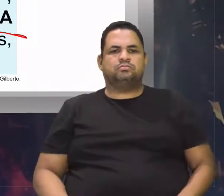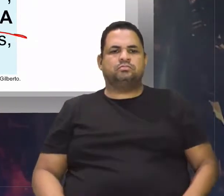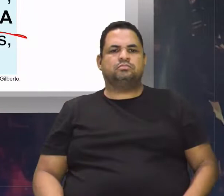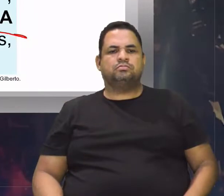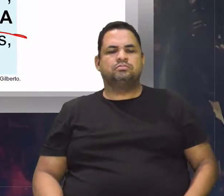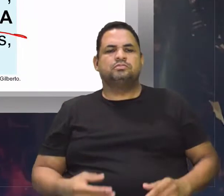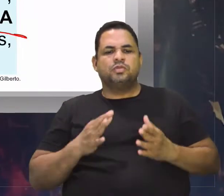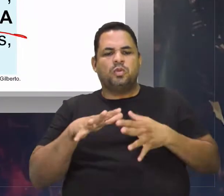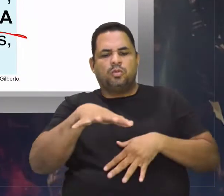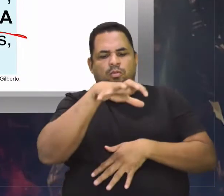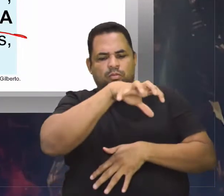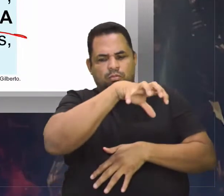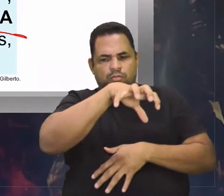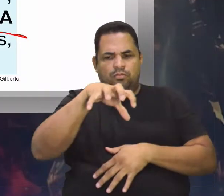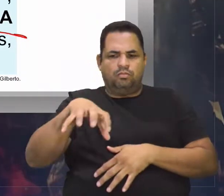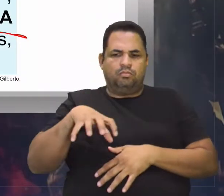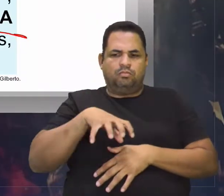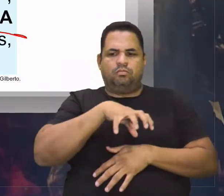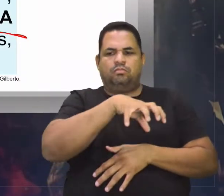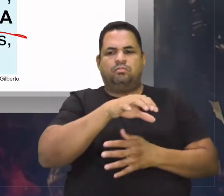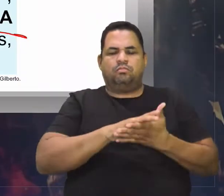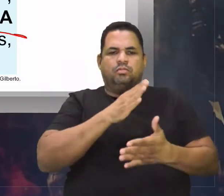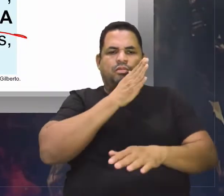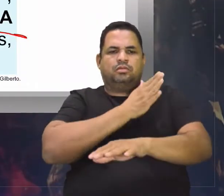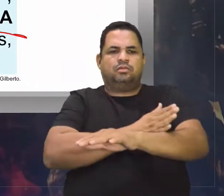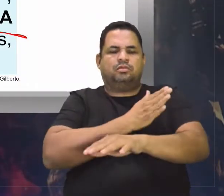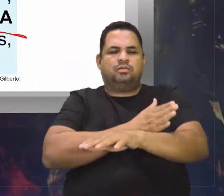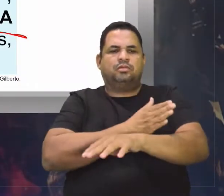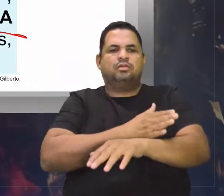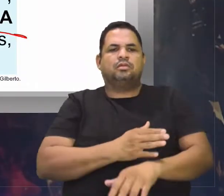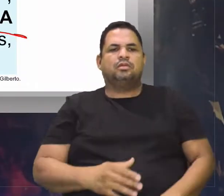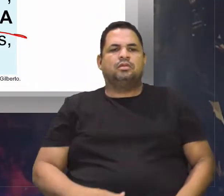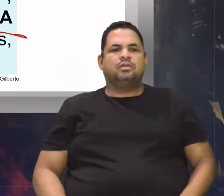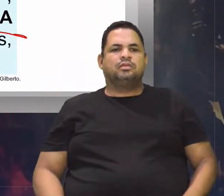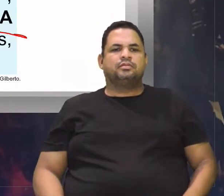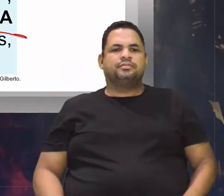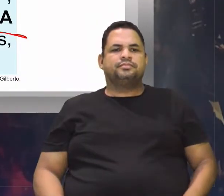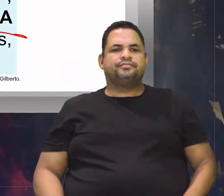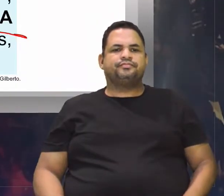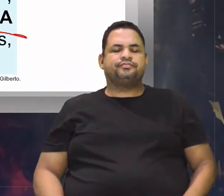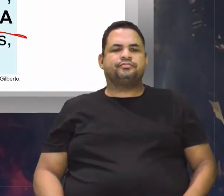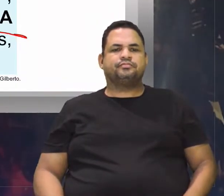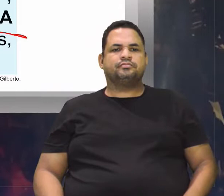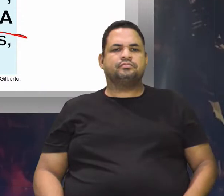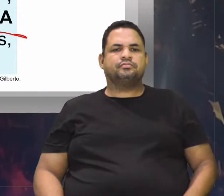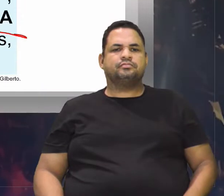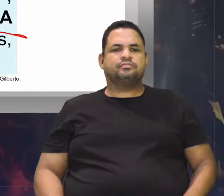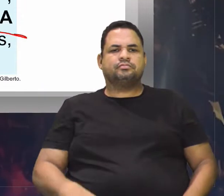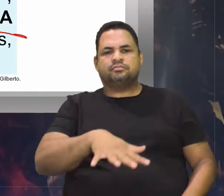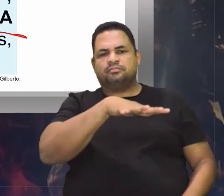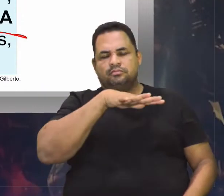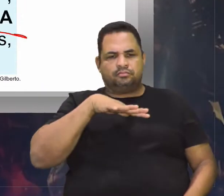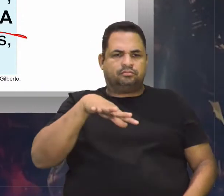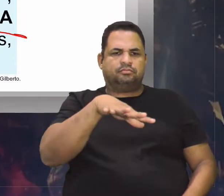ocupar aquela, na Idade Média, vão ocupar aquela região ali.